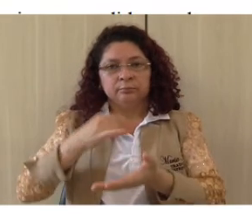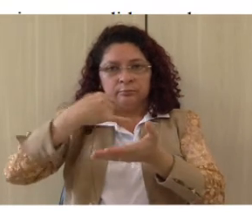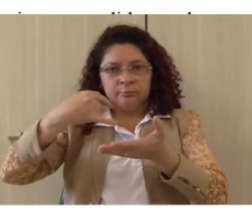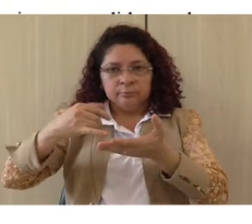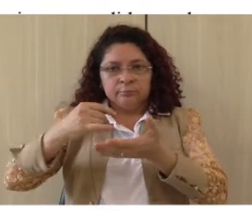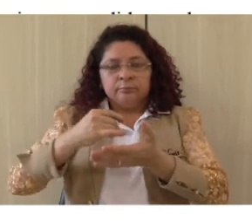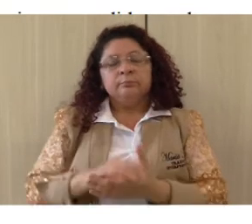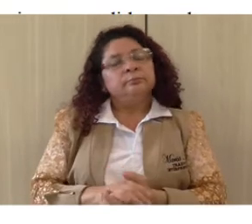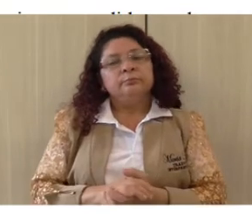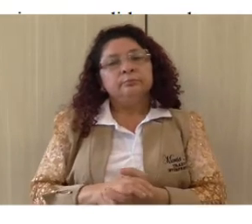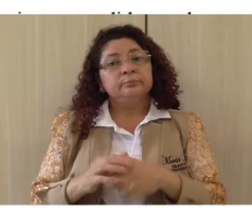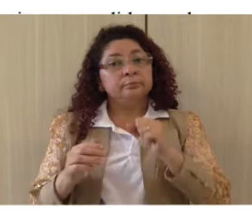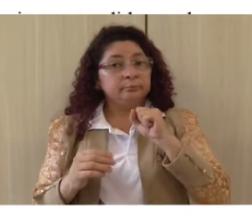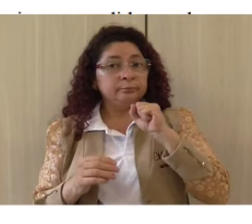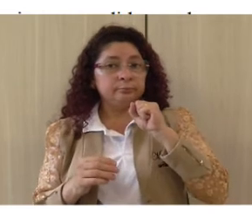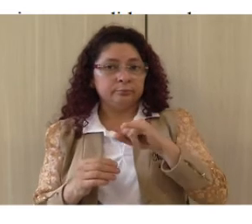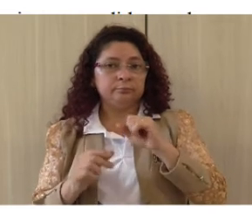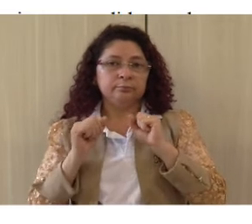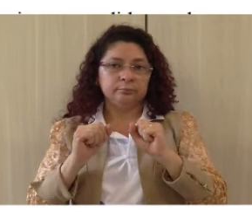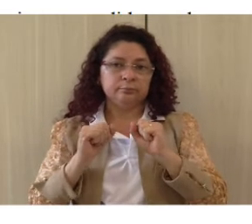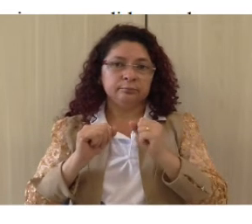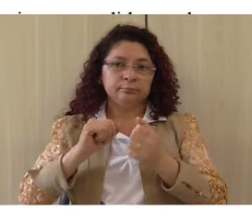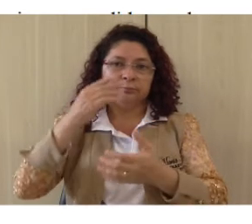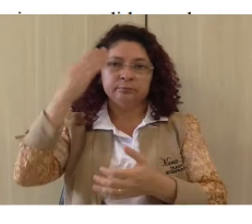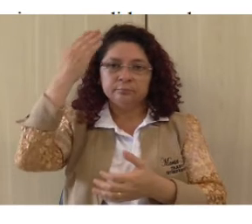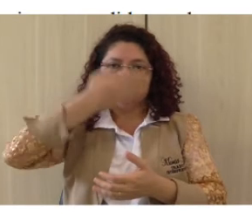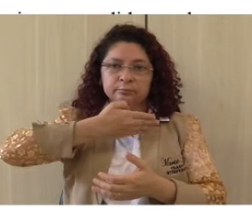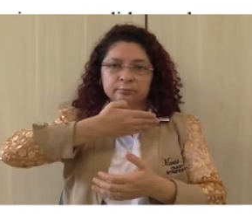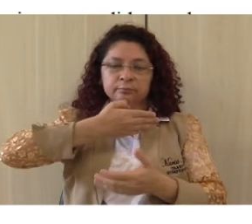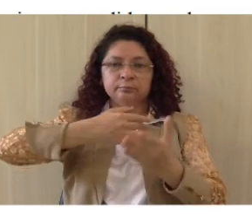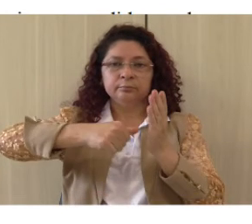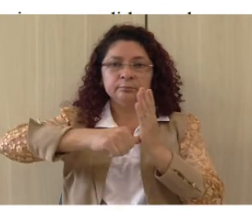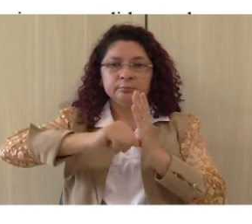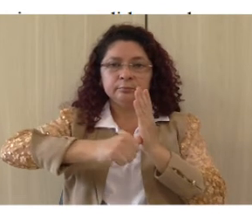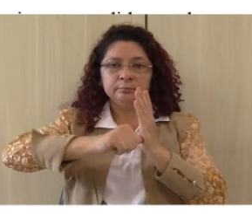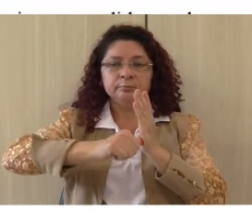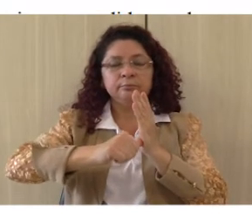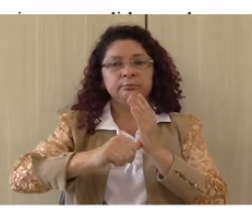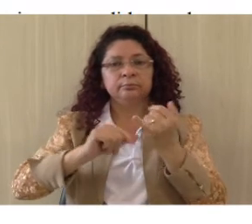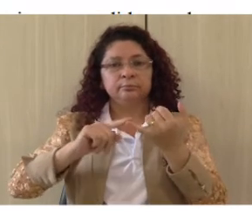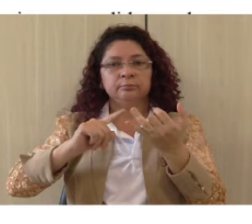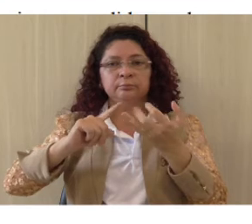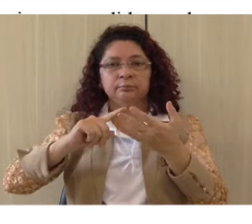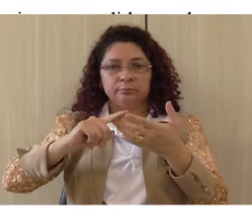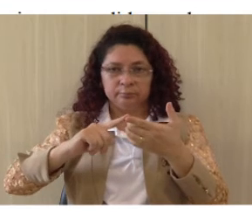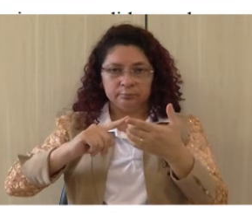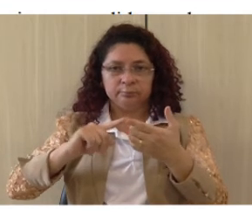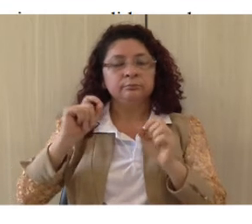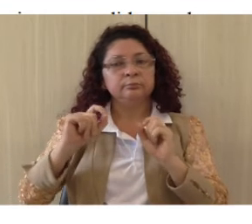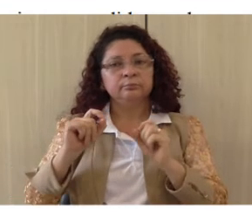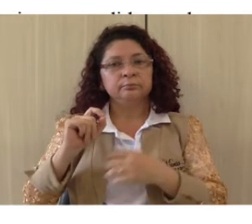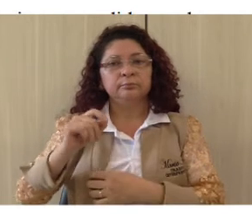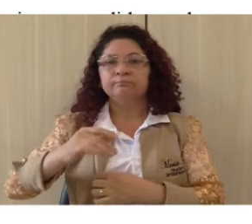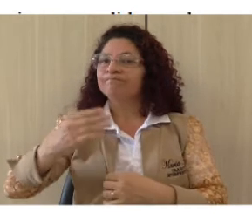inscrição. Somente serão considerados documentos de identificação original para fins deste processo seletivo, ou seja,